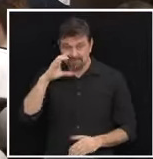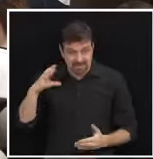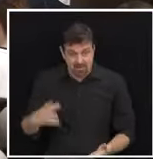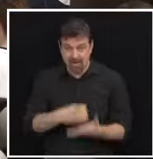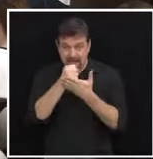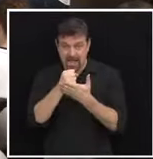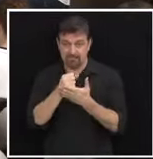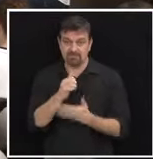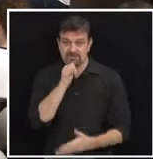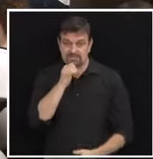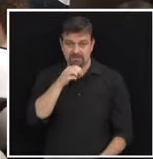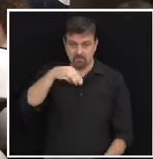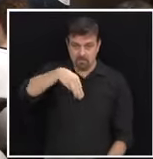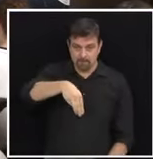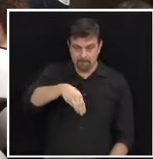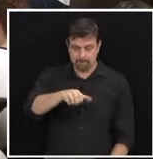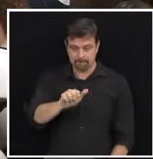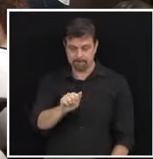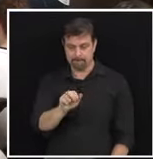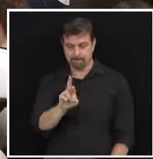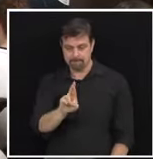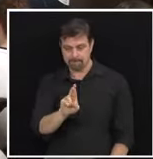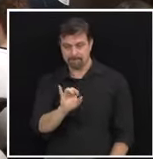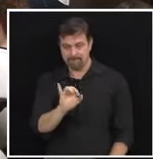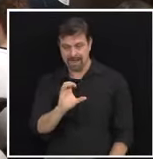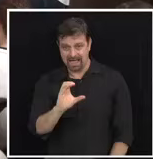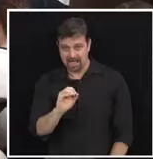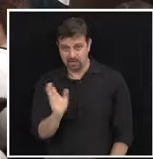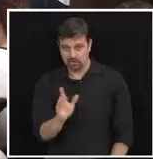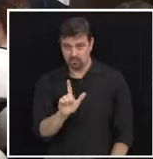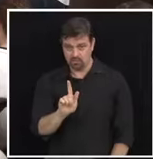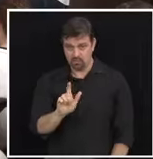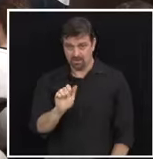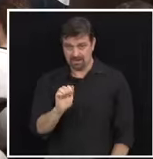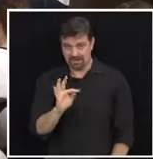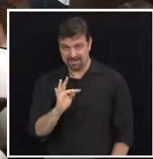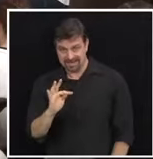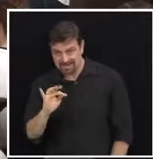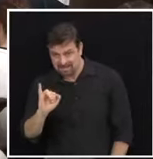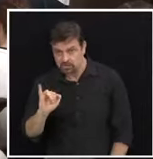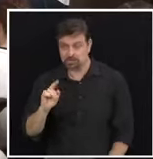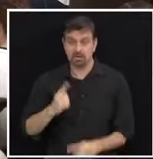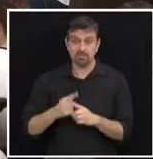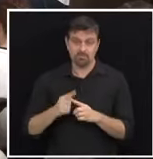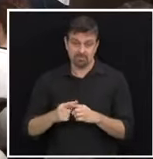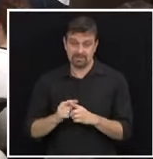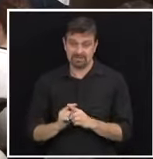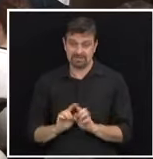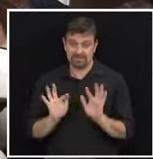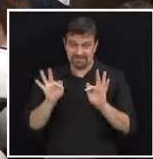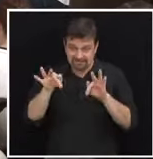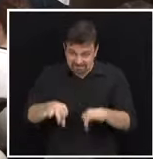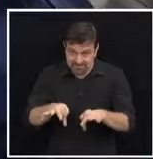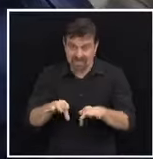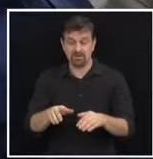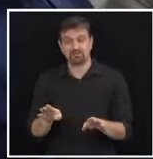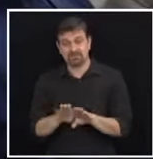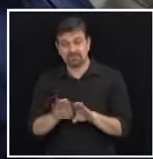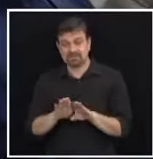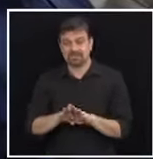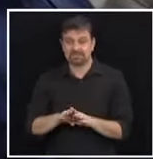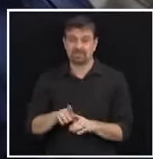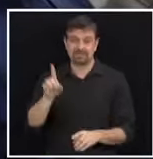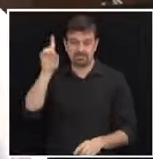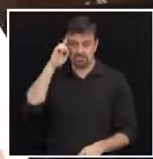exemplo, o Hospital Mário Gatti está organizado para dar essa retaguarda também, porque durante o final de semana e feriados o serviço de referência é